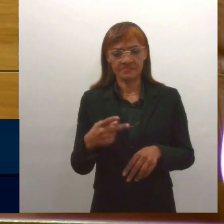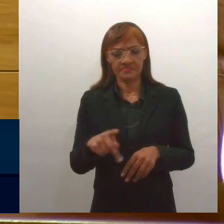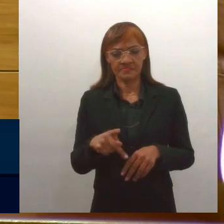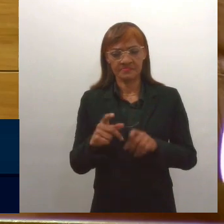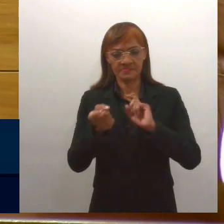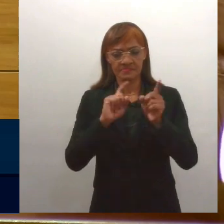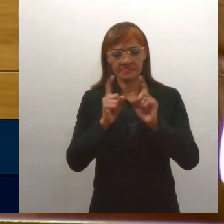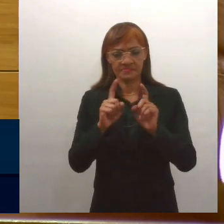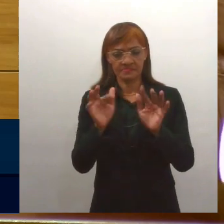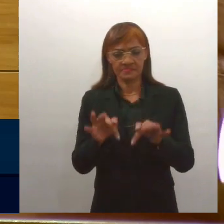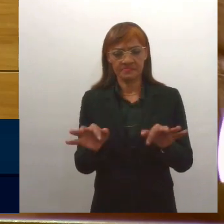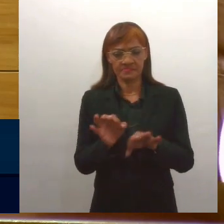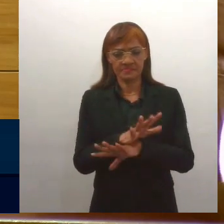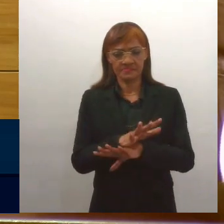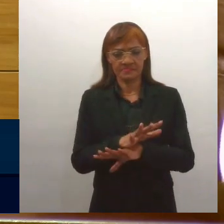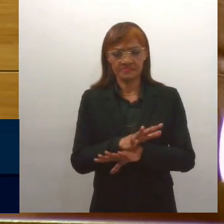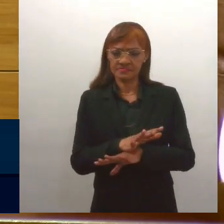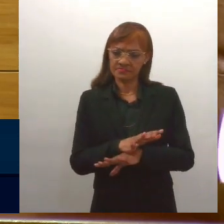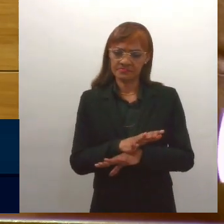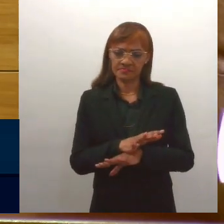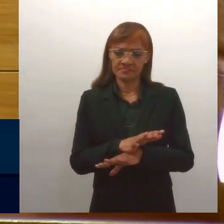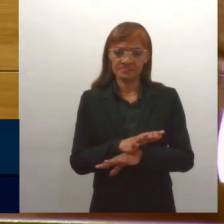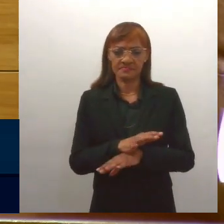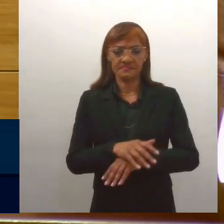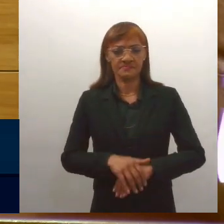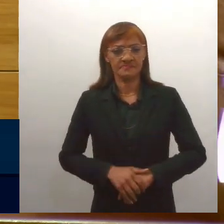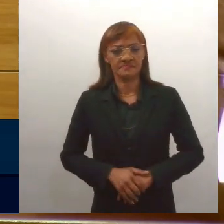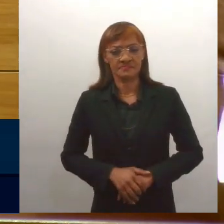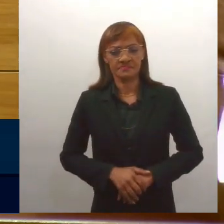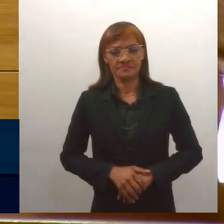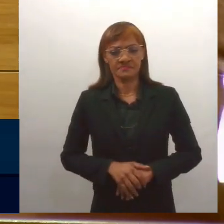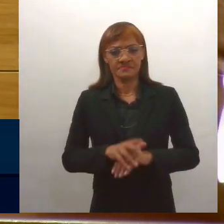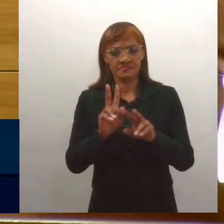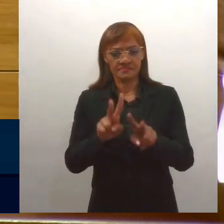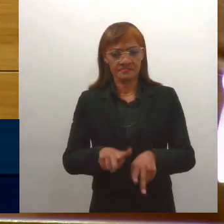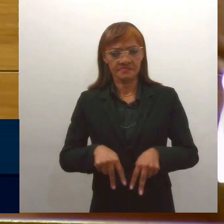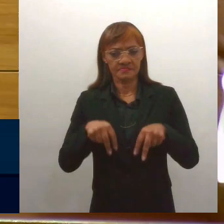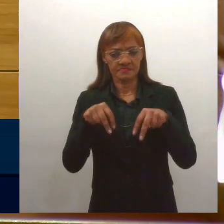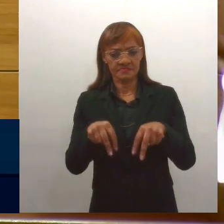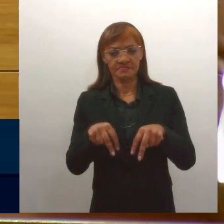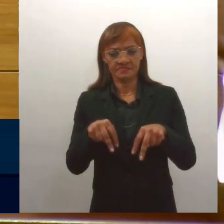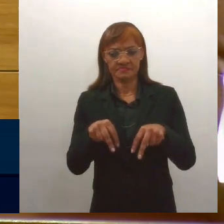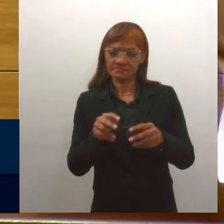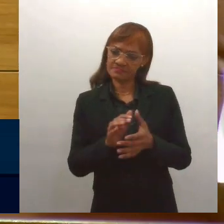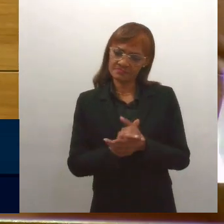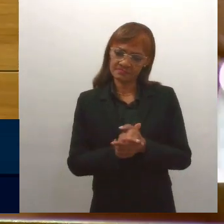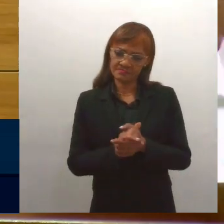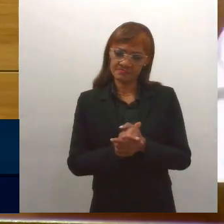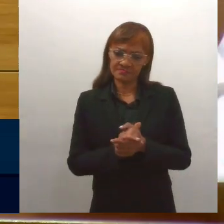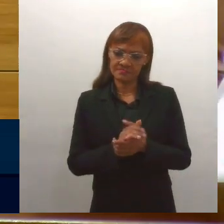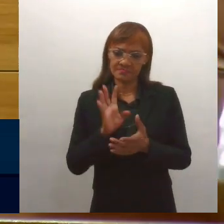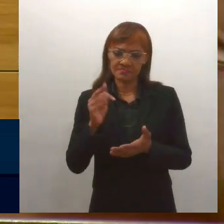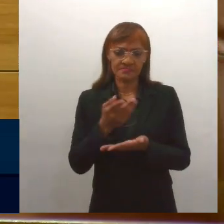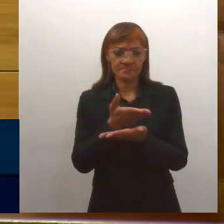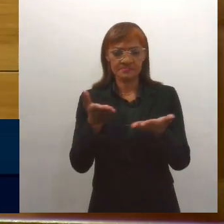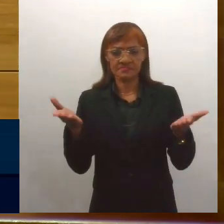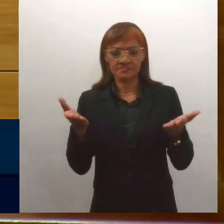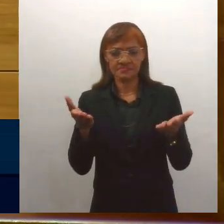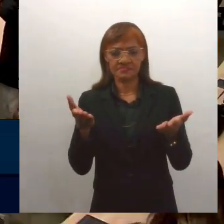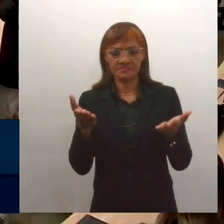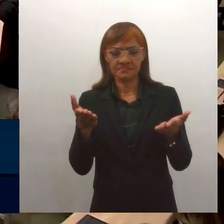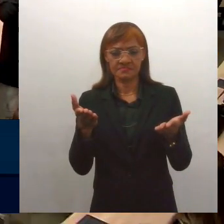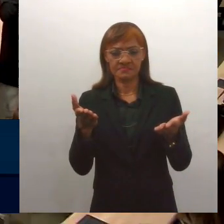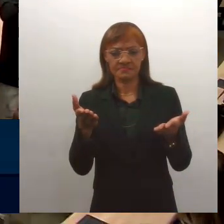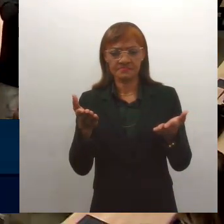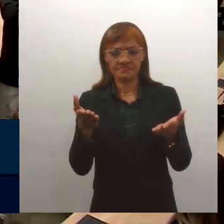está encerrada. Posição em execução. Quero que a todos em posição de respeito para ouvirmos o hino de Sergipe. Agora